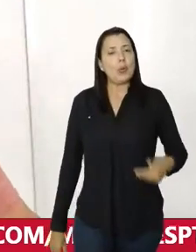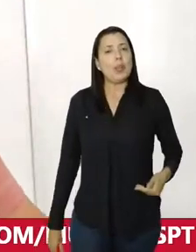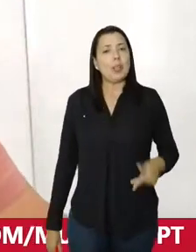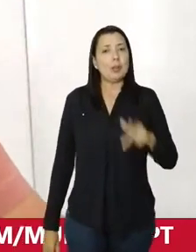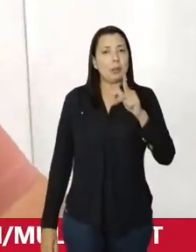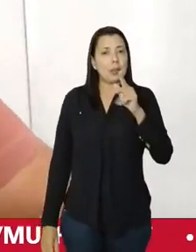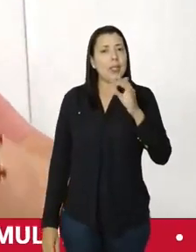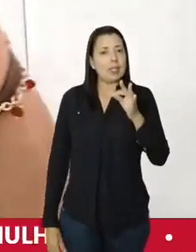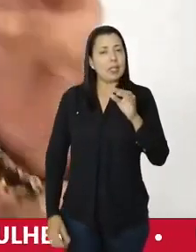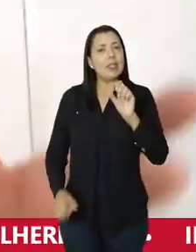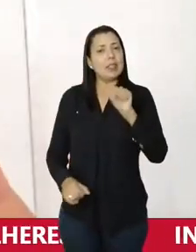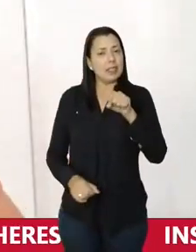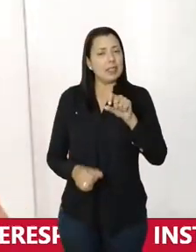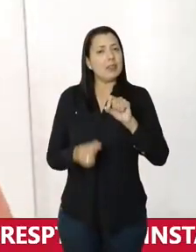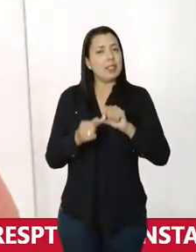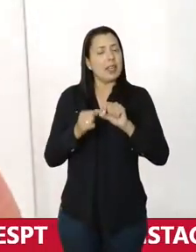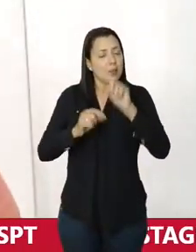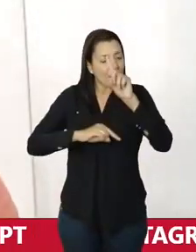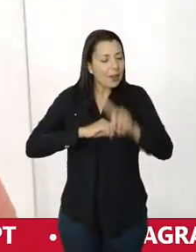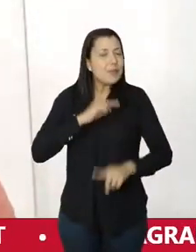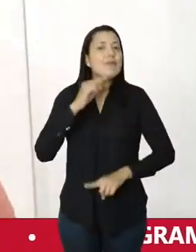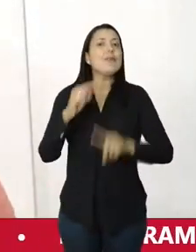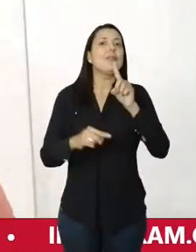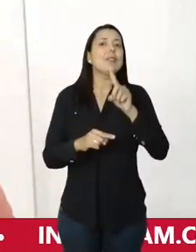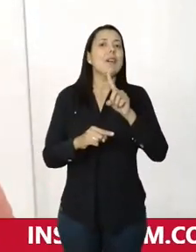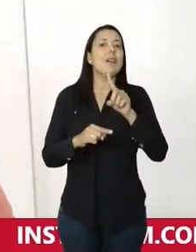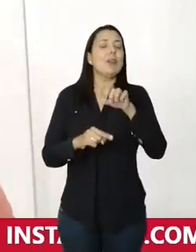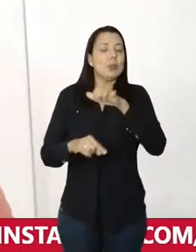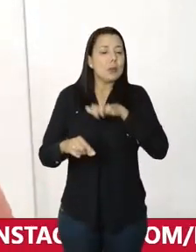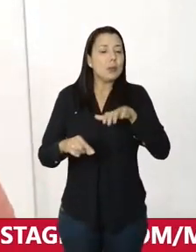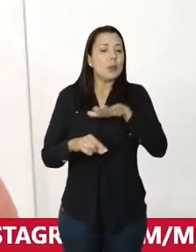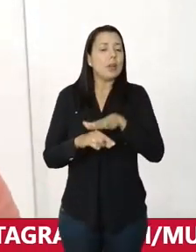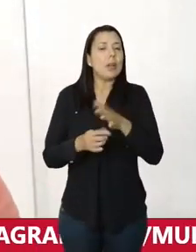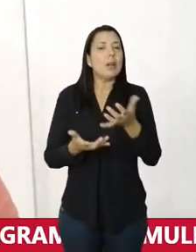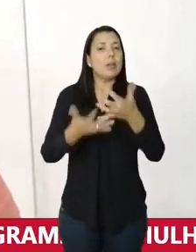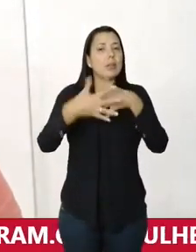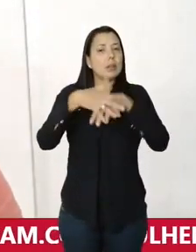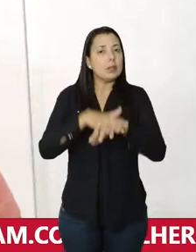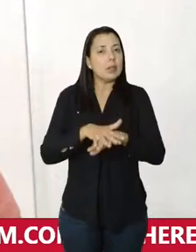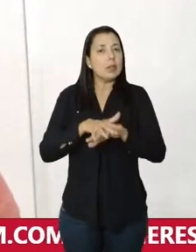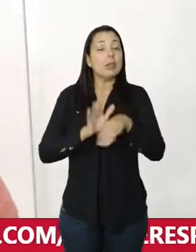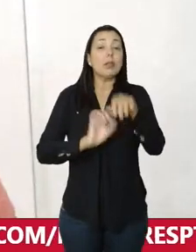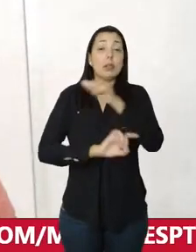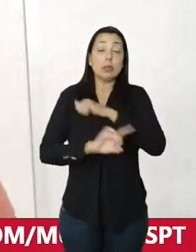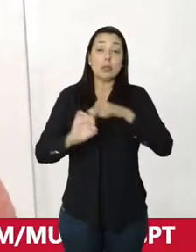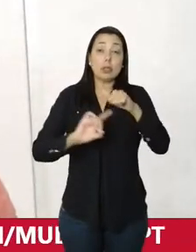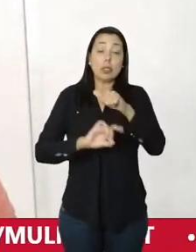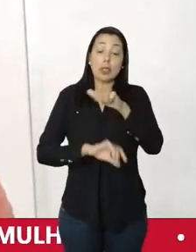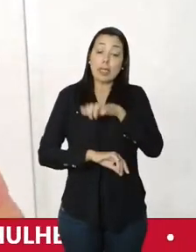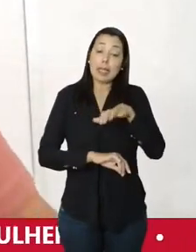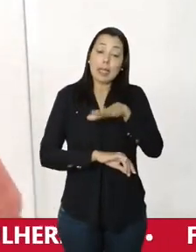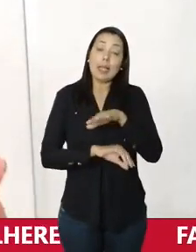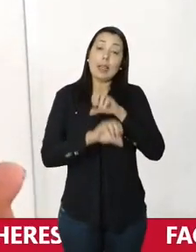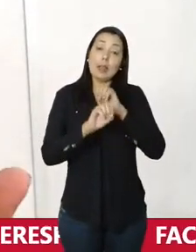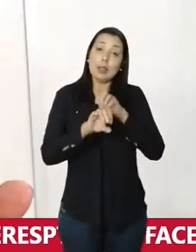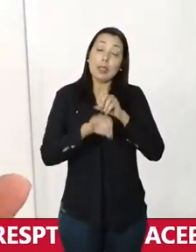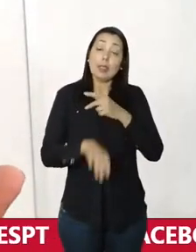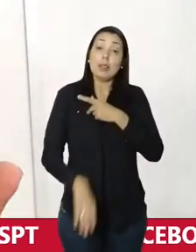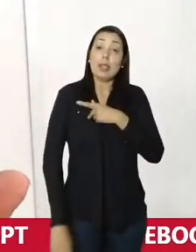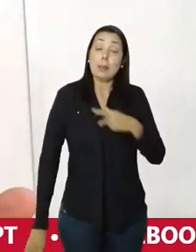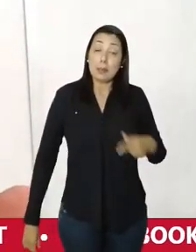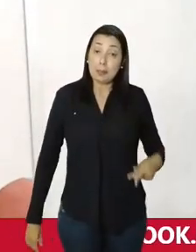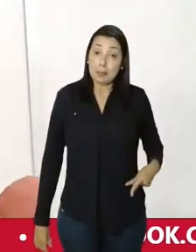PT fizeram uma verdadeira revolução no campo da inclusão social, na área da educação. E a